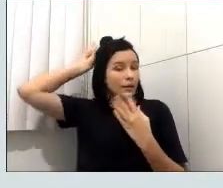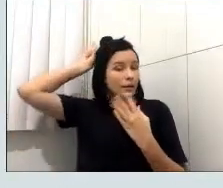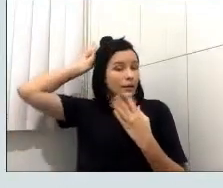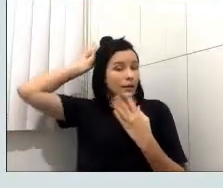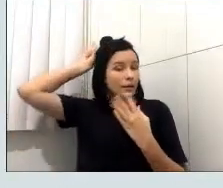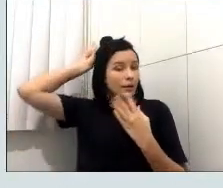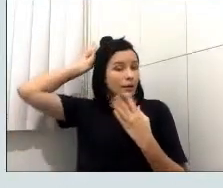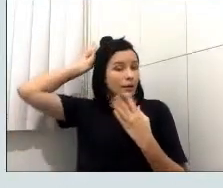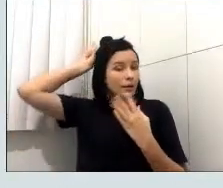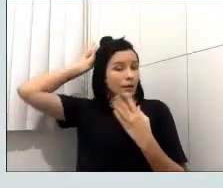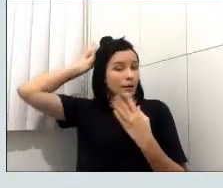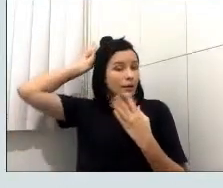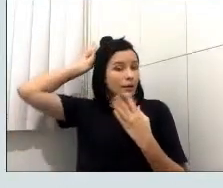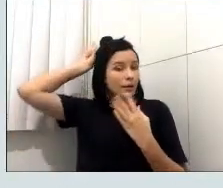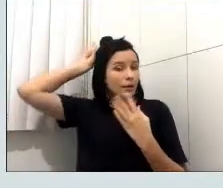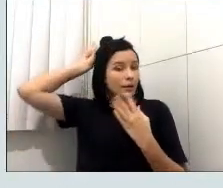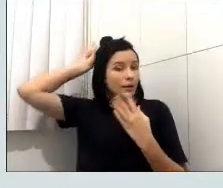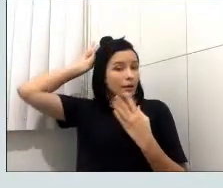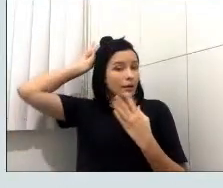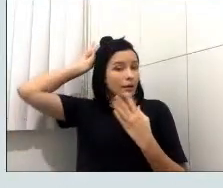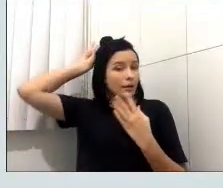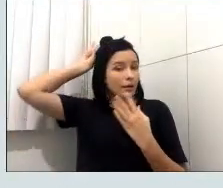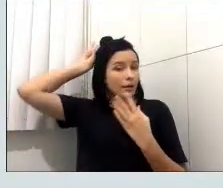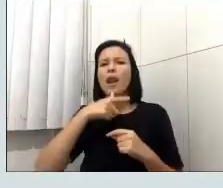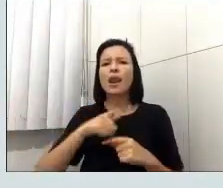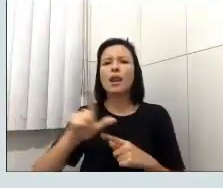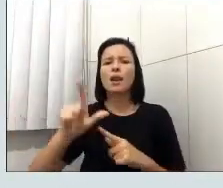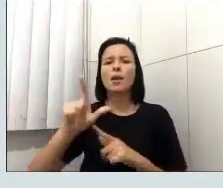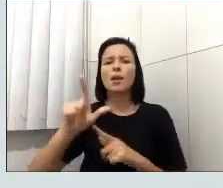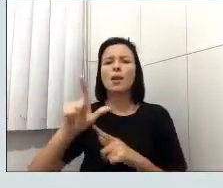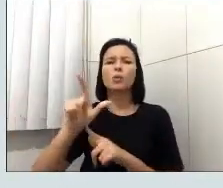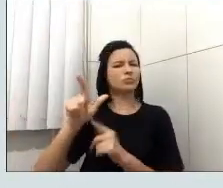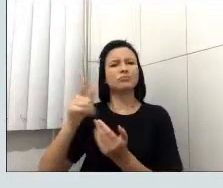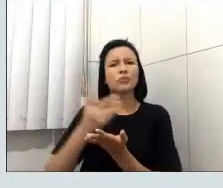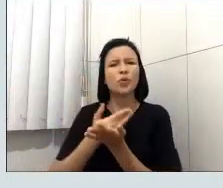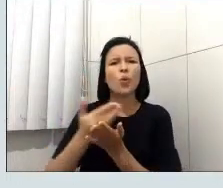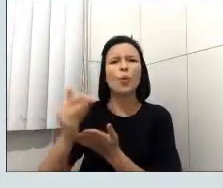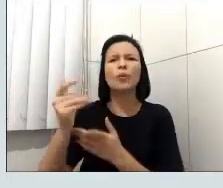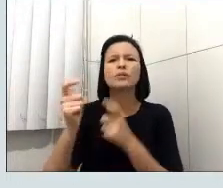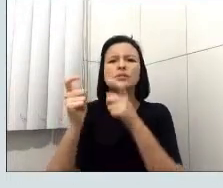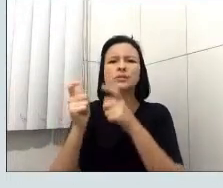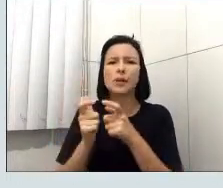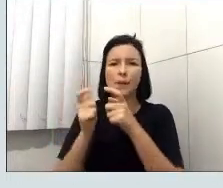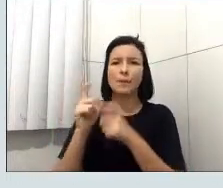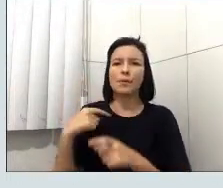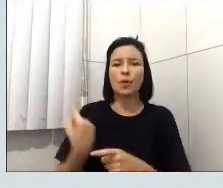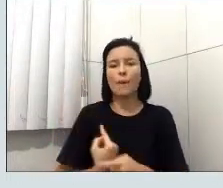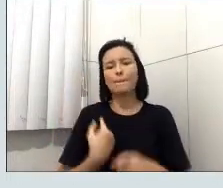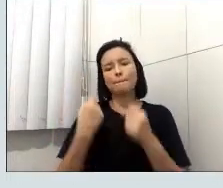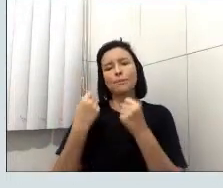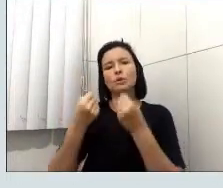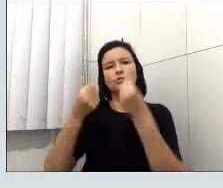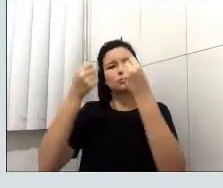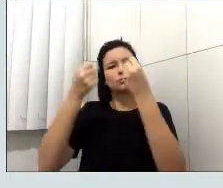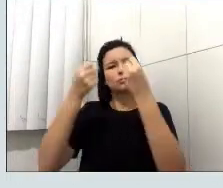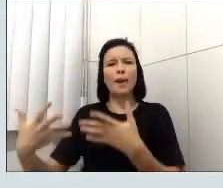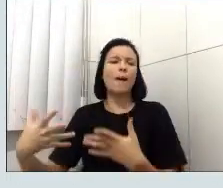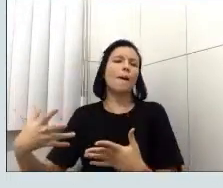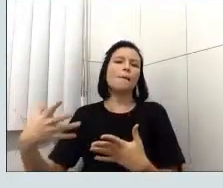suas matrizes linguísticas. Primeiro, a gente pode falar dos povos